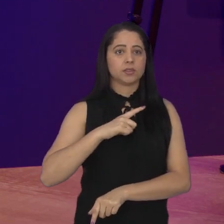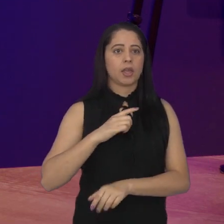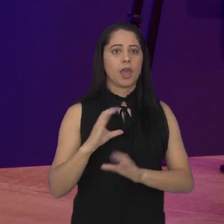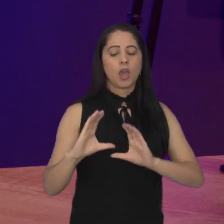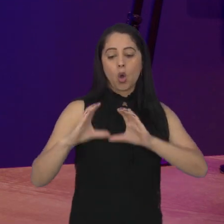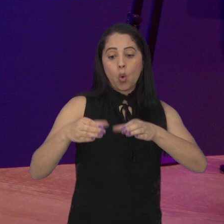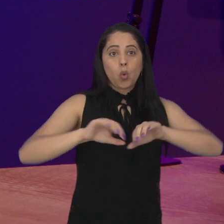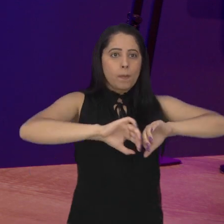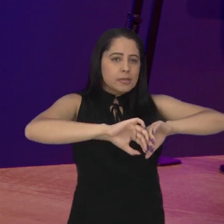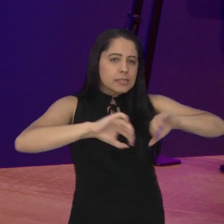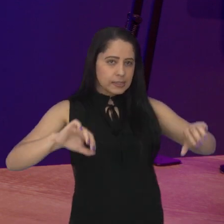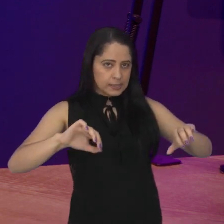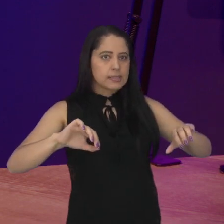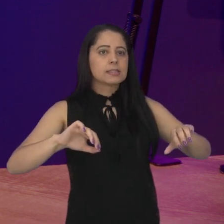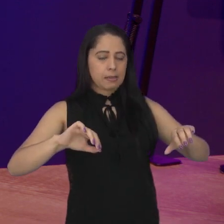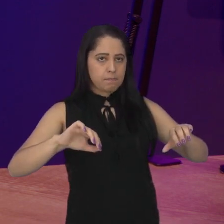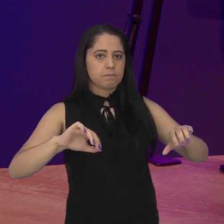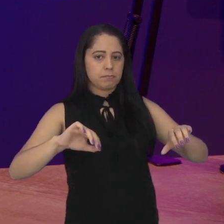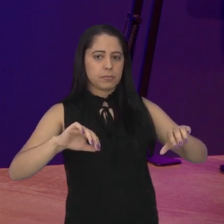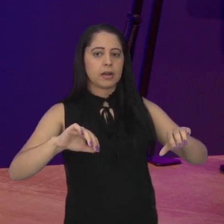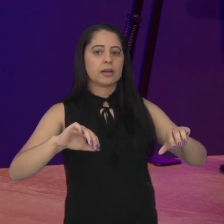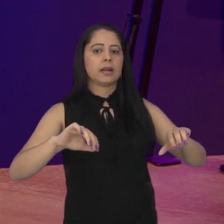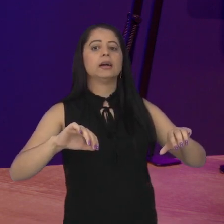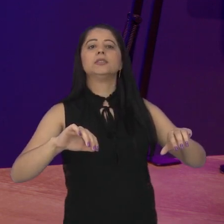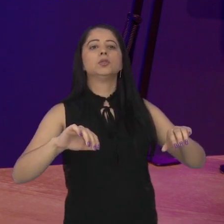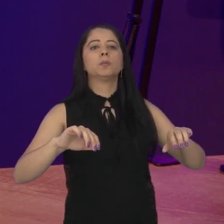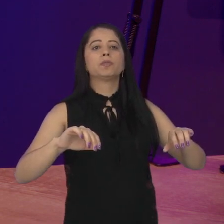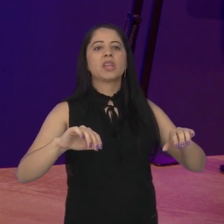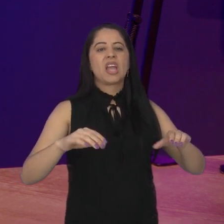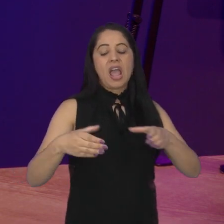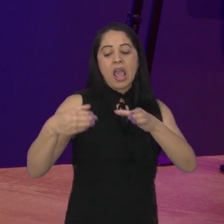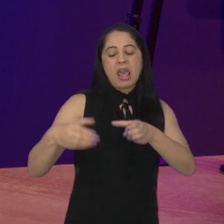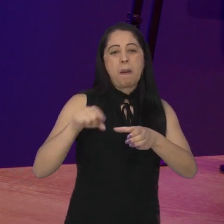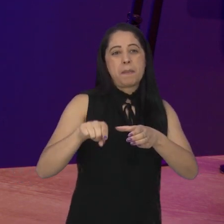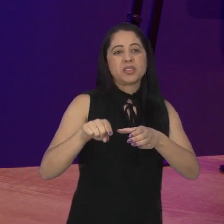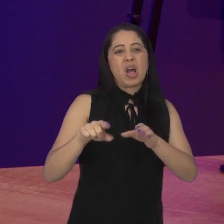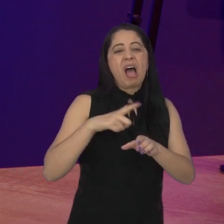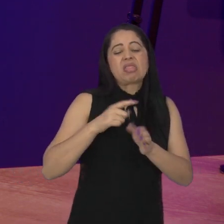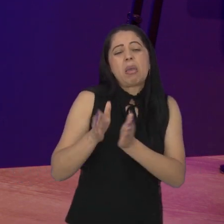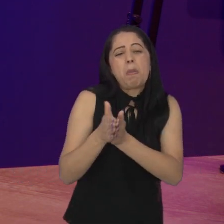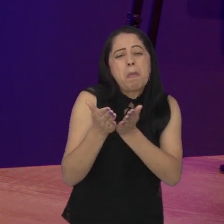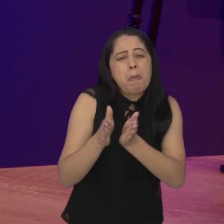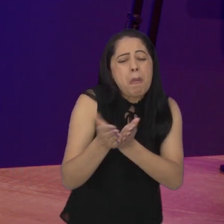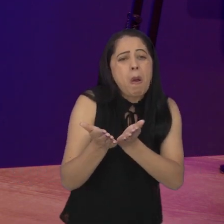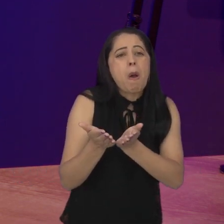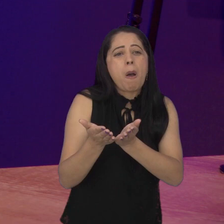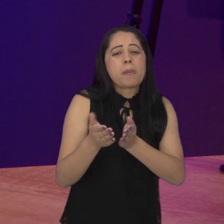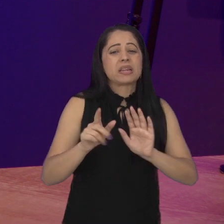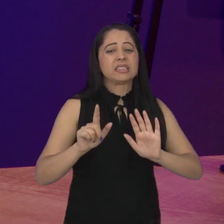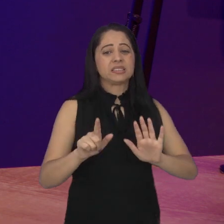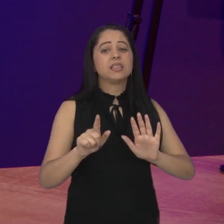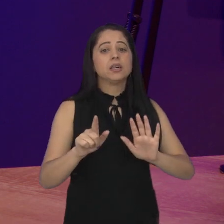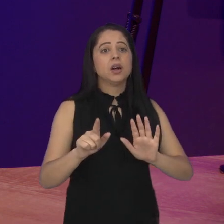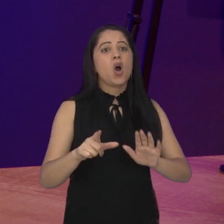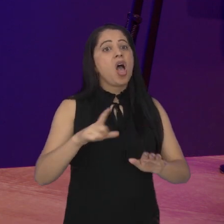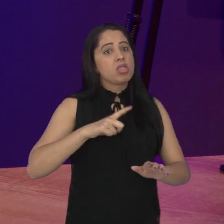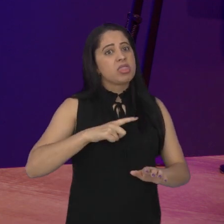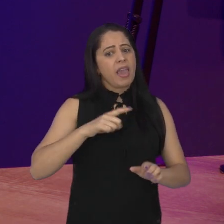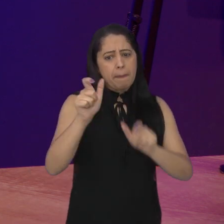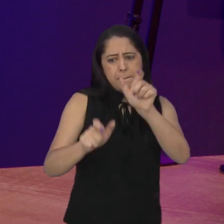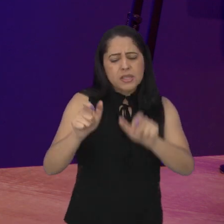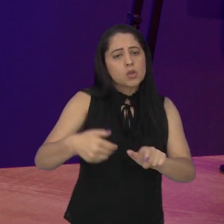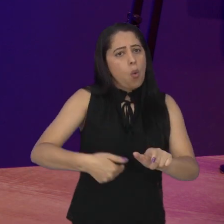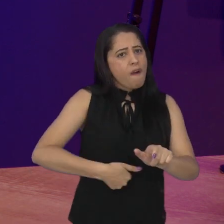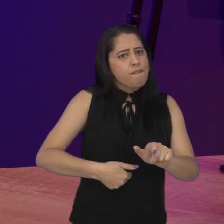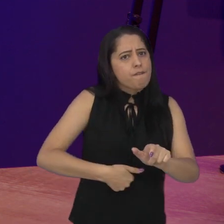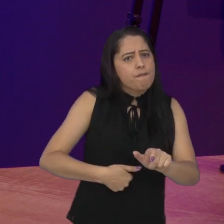gente tem a galera que tá no continente, que é como eles chamam a galera que vive na parte mais pobre, né, do país. A gente tem pessoas